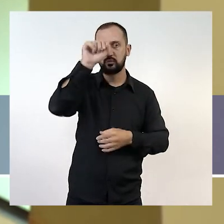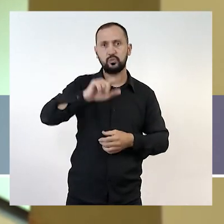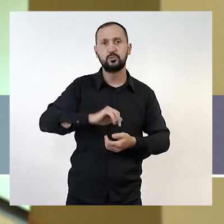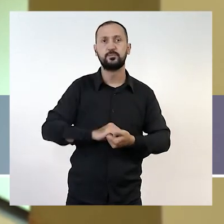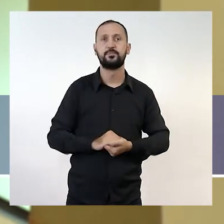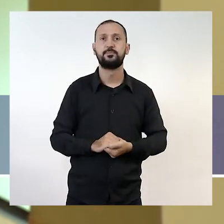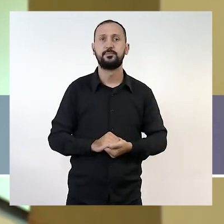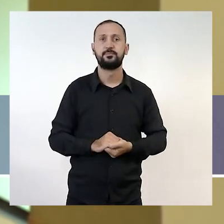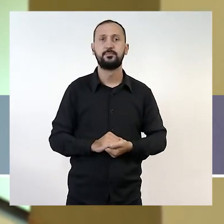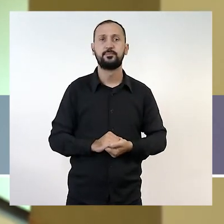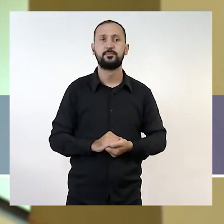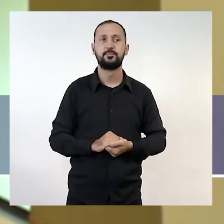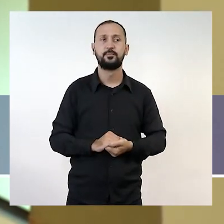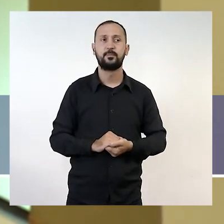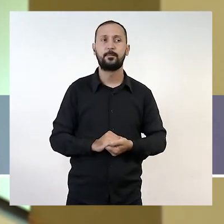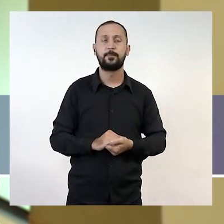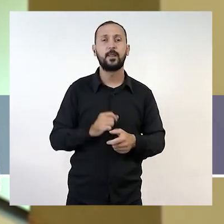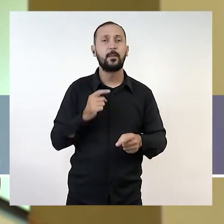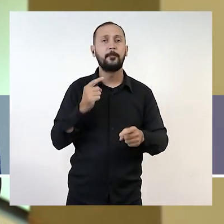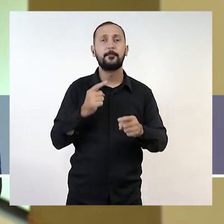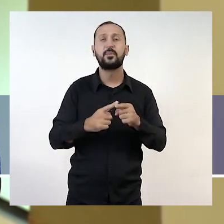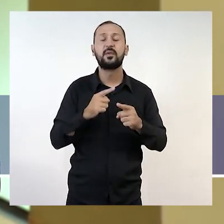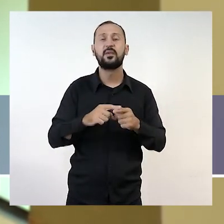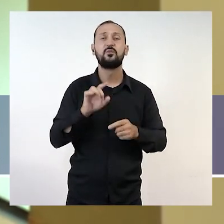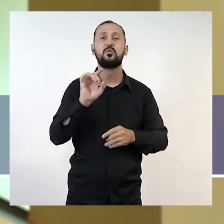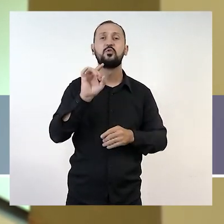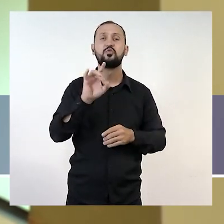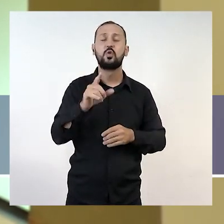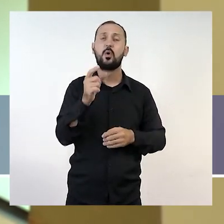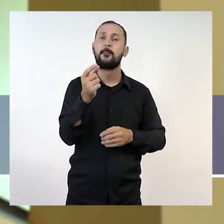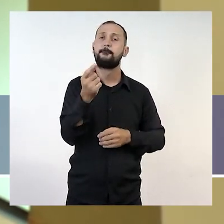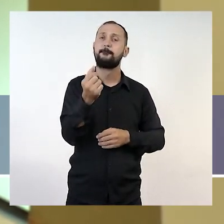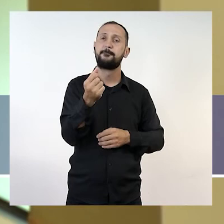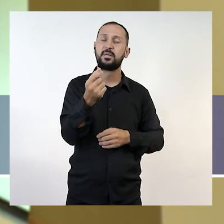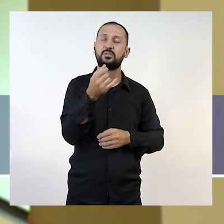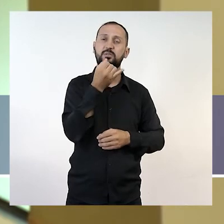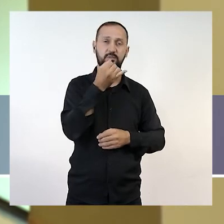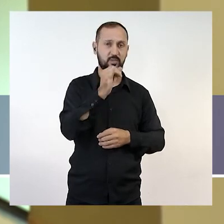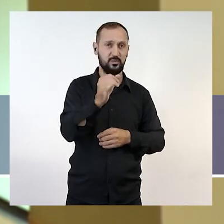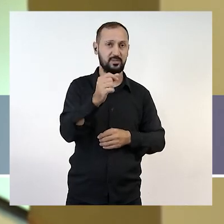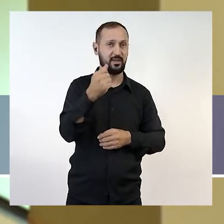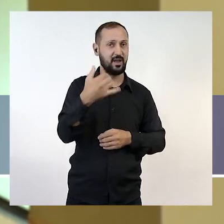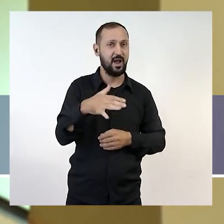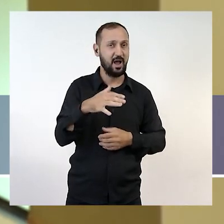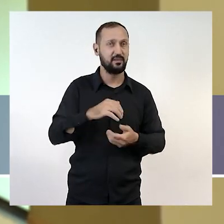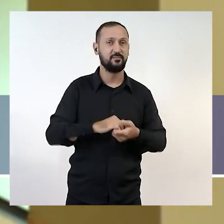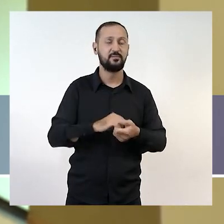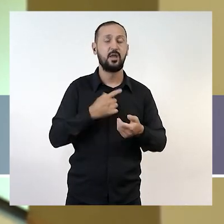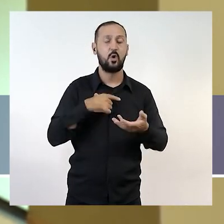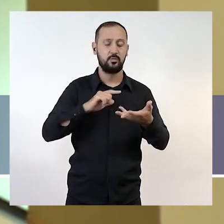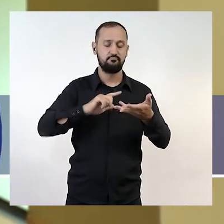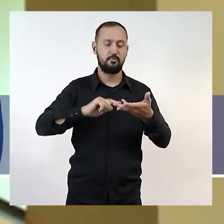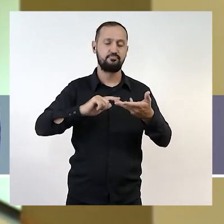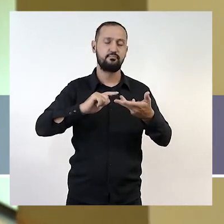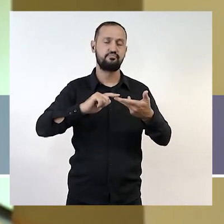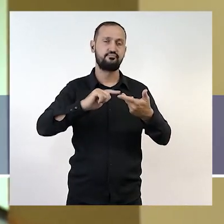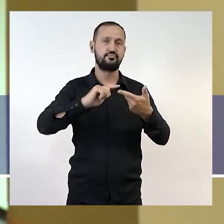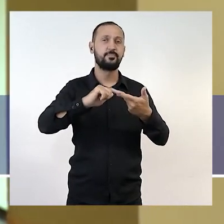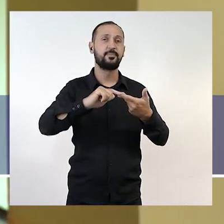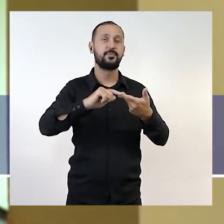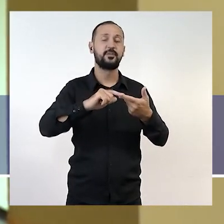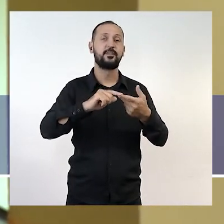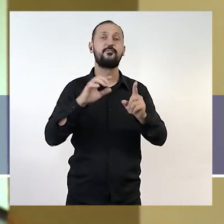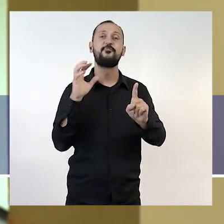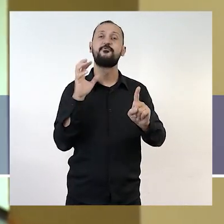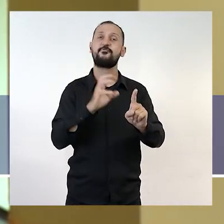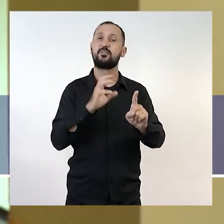no nosso estado. Porque não é apenas a tarifa de energia que é alta. Aqui nós temos outras razões